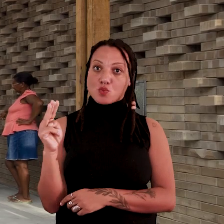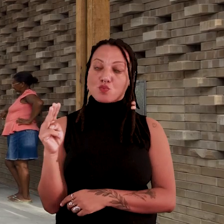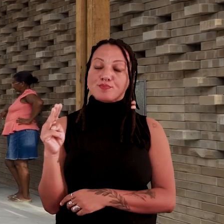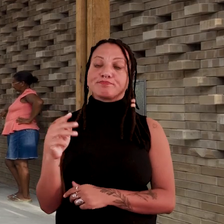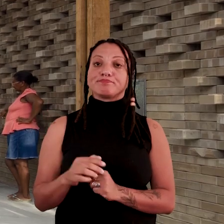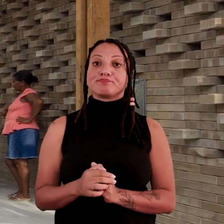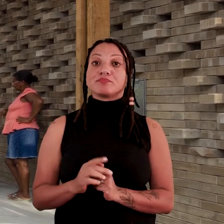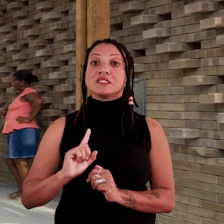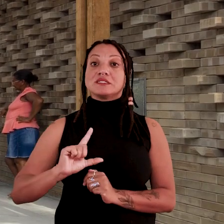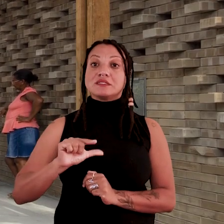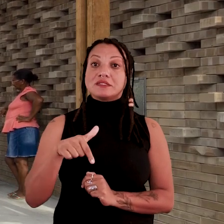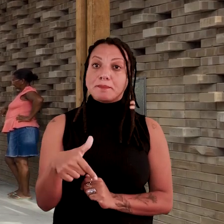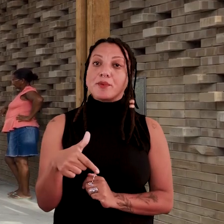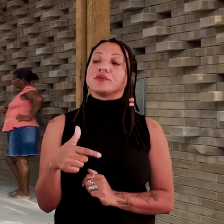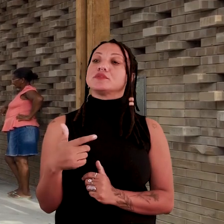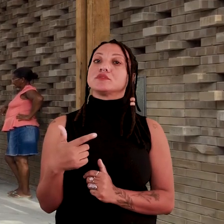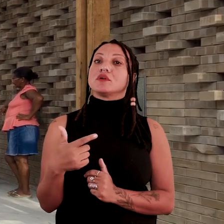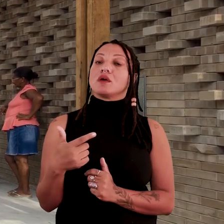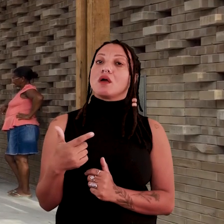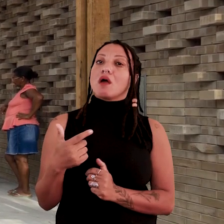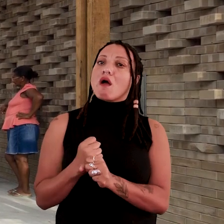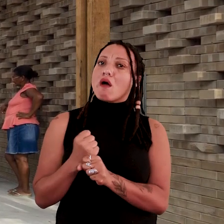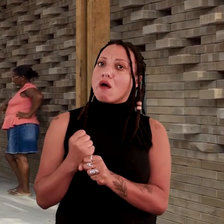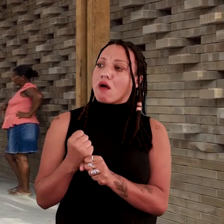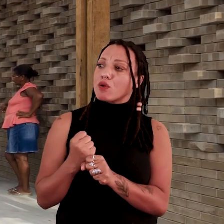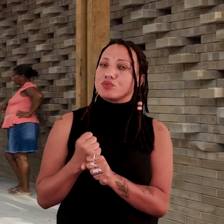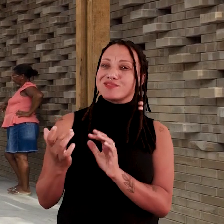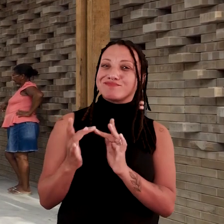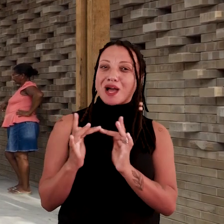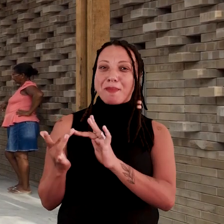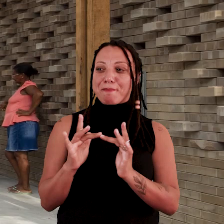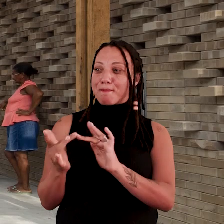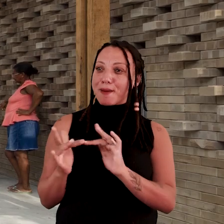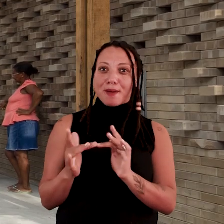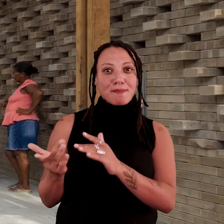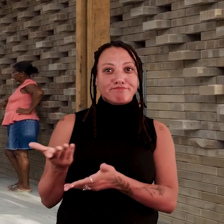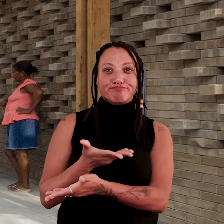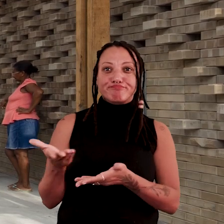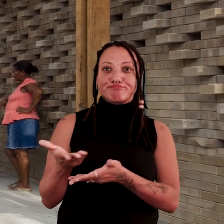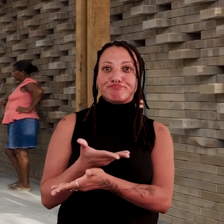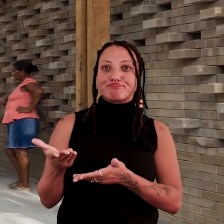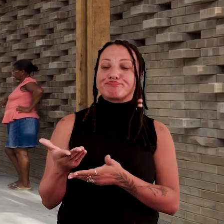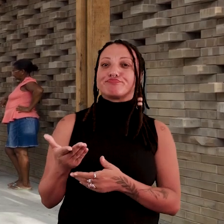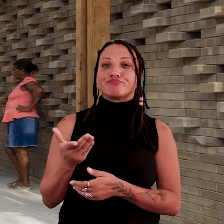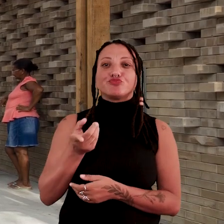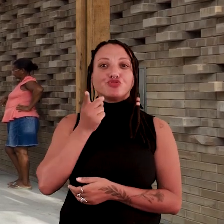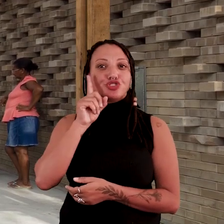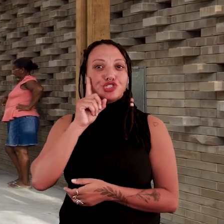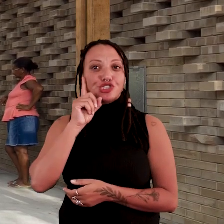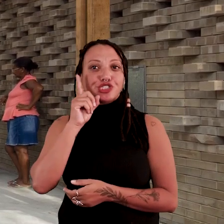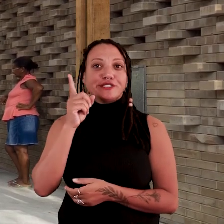anos, seja na rotina delas, na busca do coco ali dentro da mata, com a quebra do